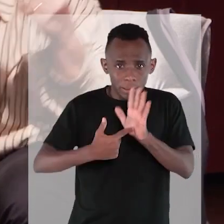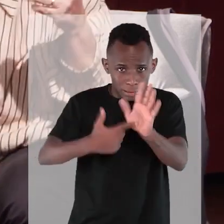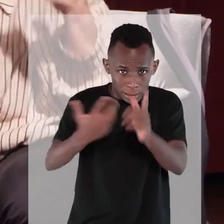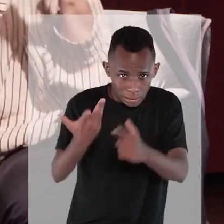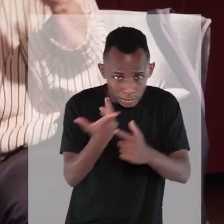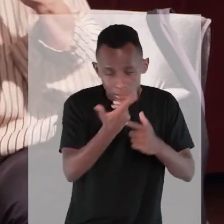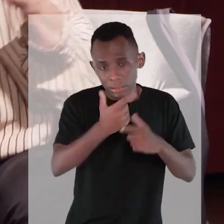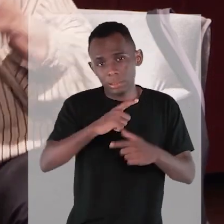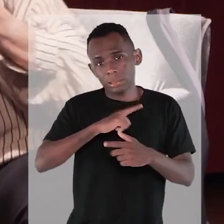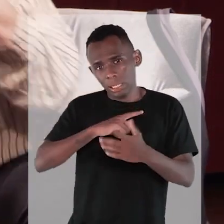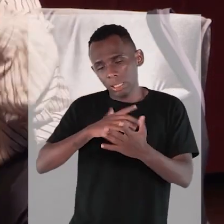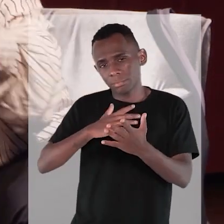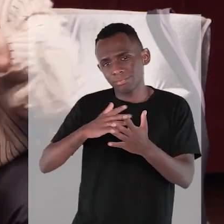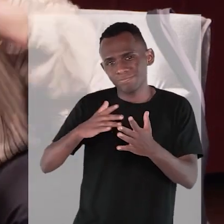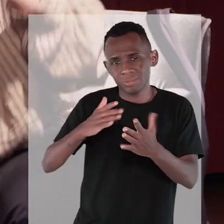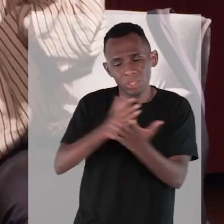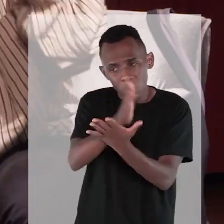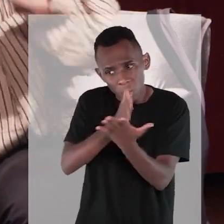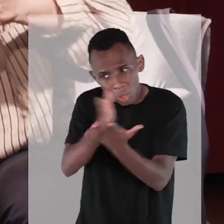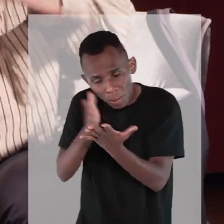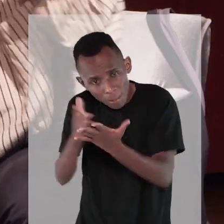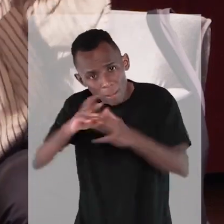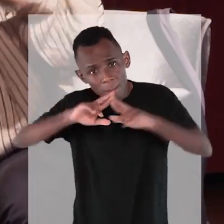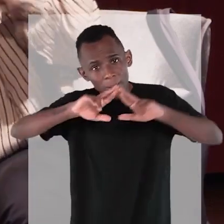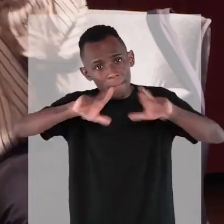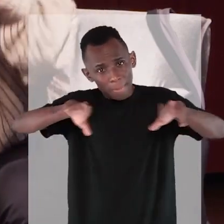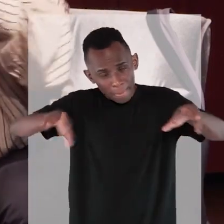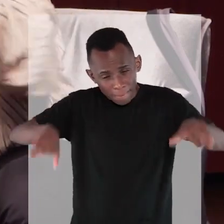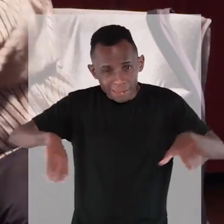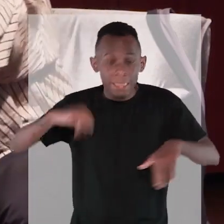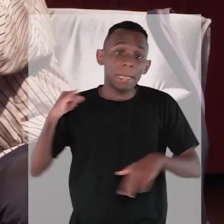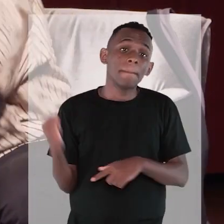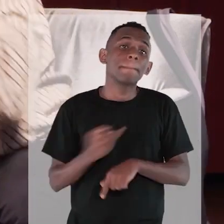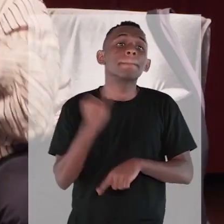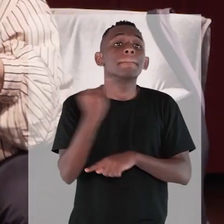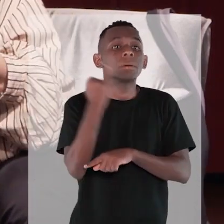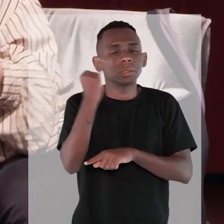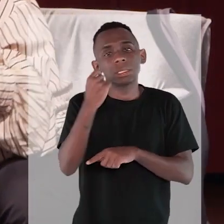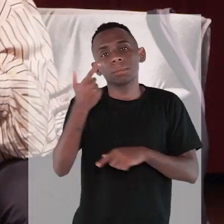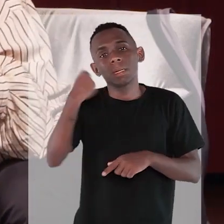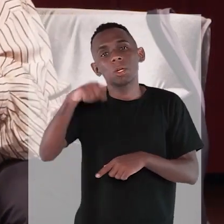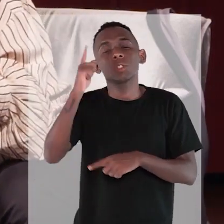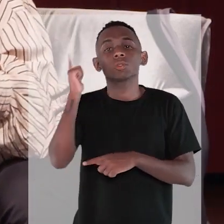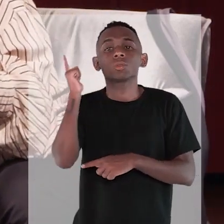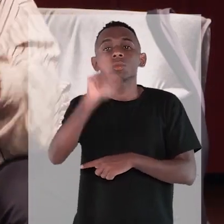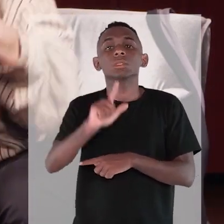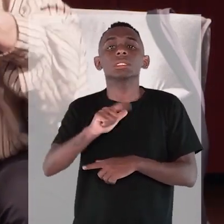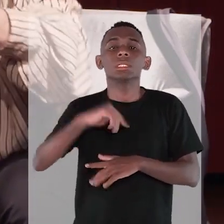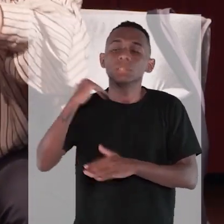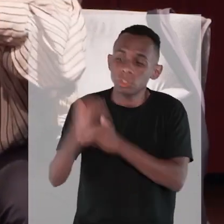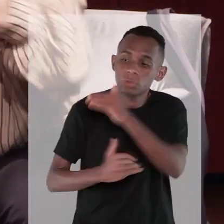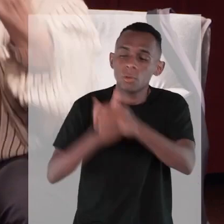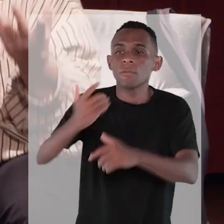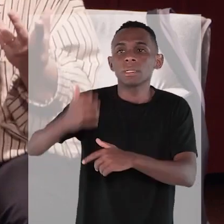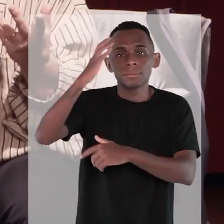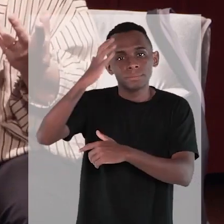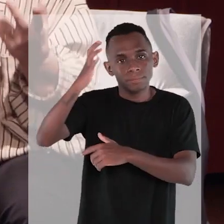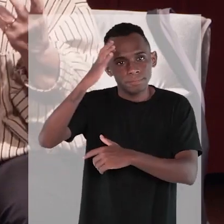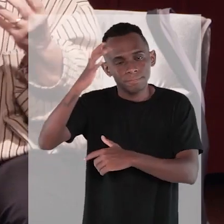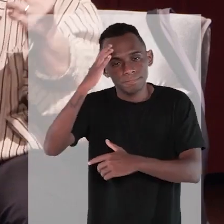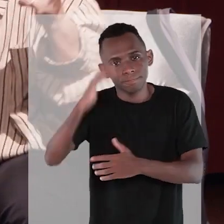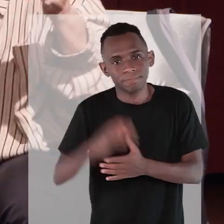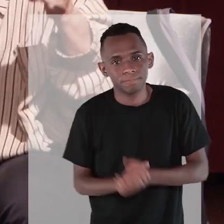foi o tempo todo essencial para que nós construíssemos, inclusive, as diversas imaginações, né? Ela é